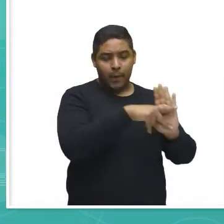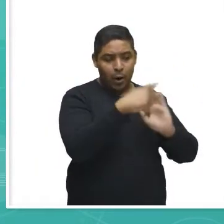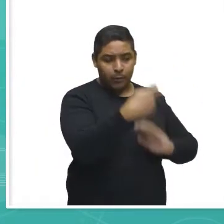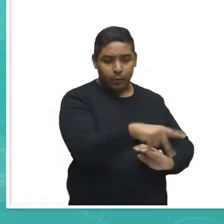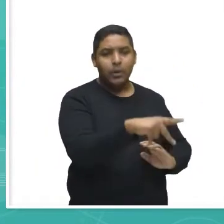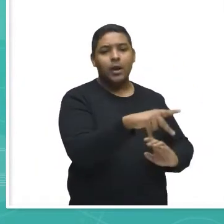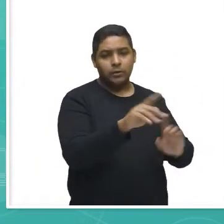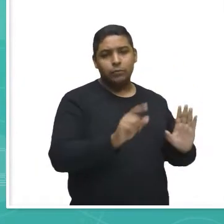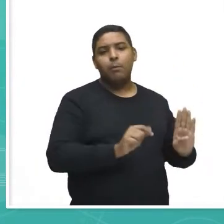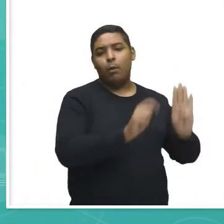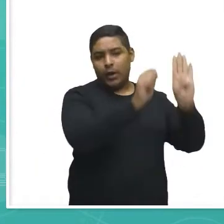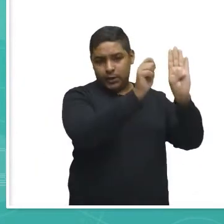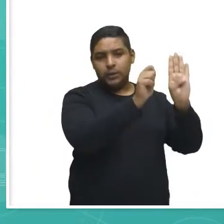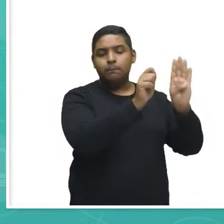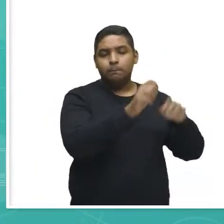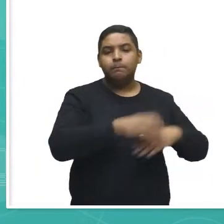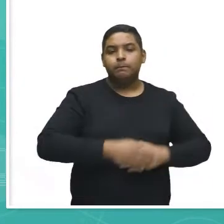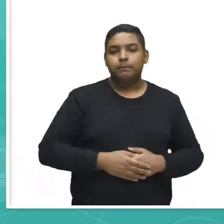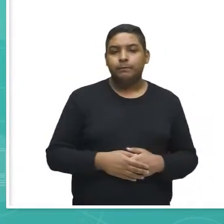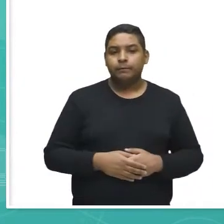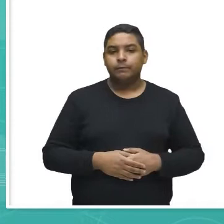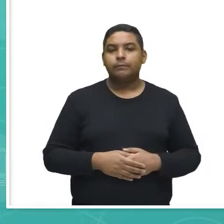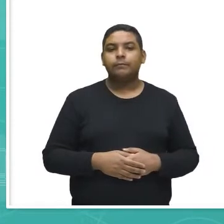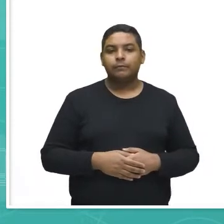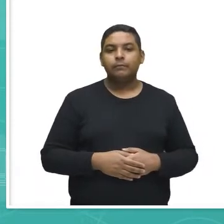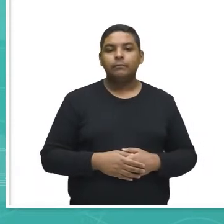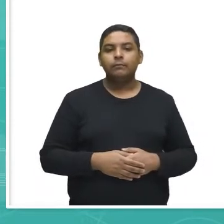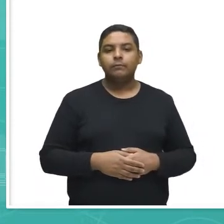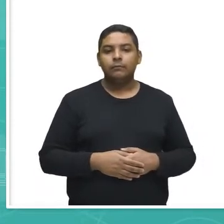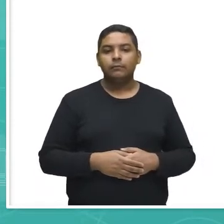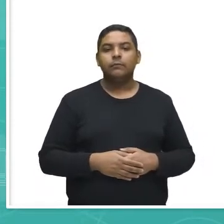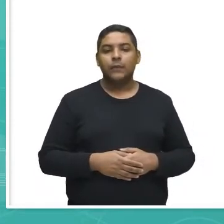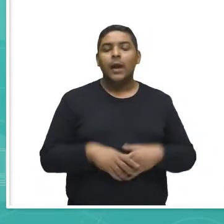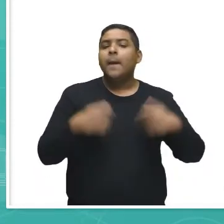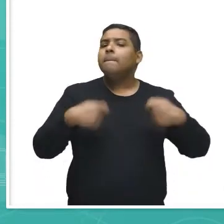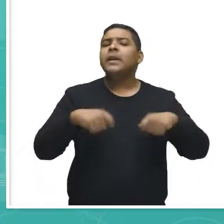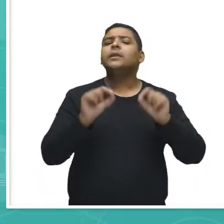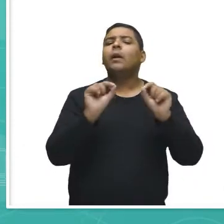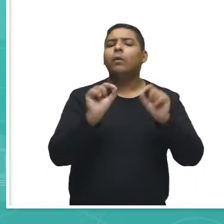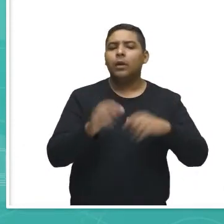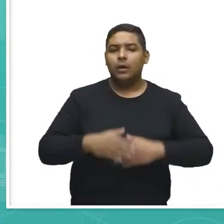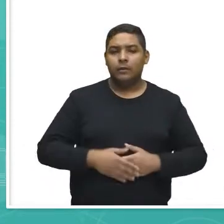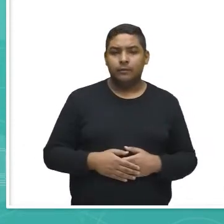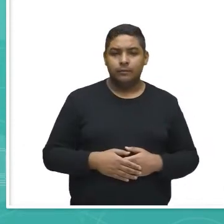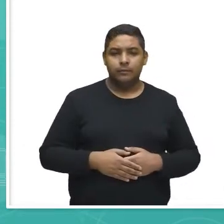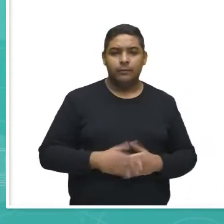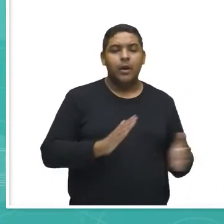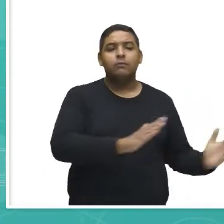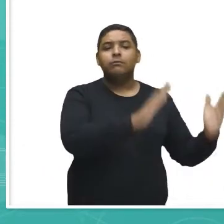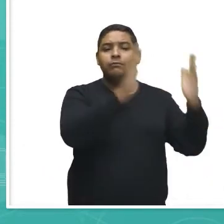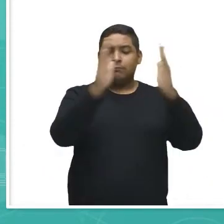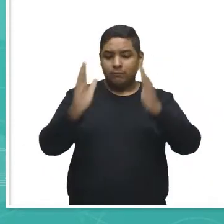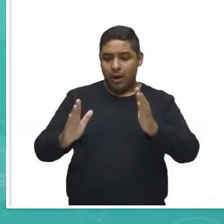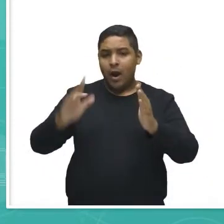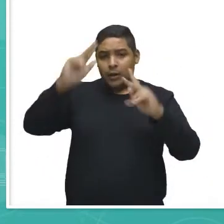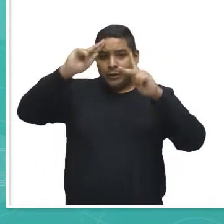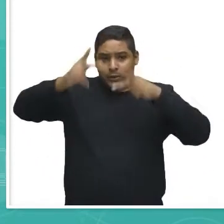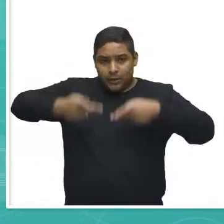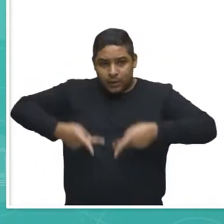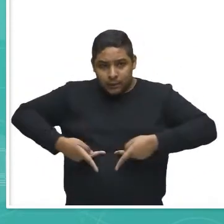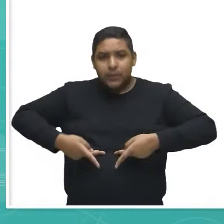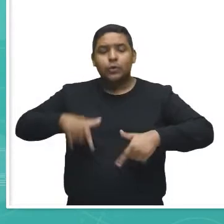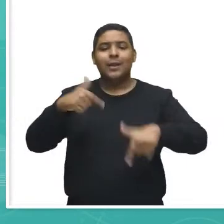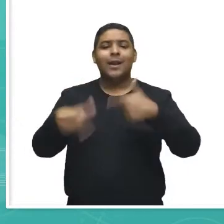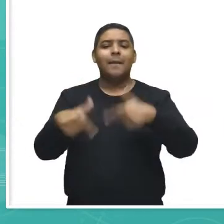Mas a burguesia, ela não pode viver só nesse sistema capitalista, ela vai precisar do quê? Da mão de obra do